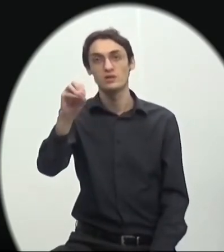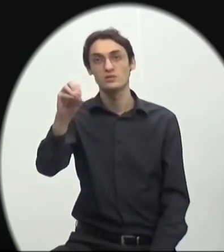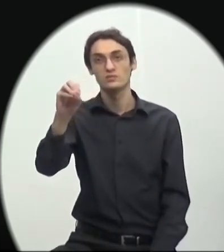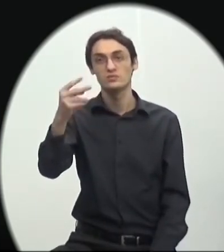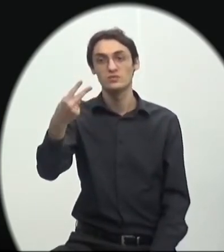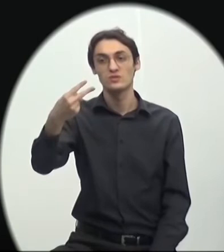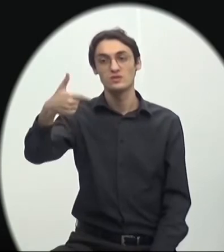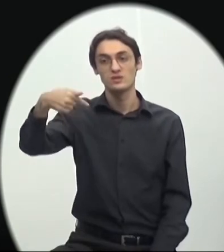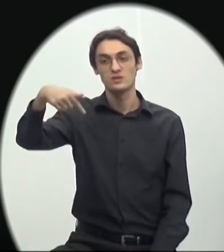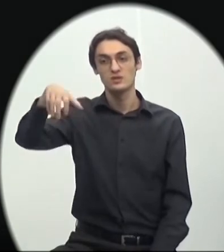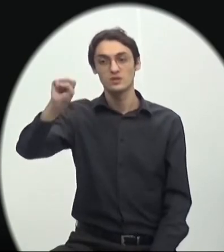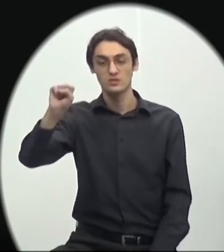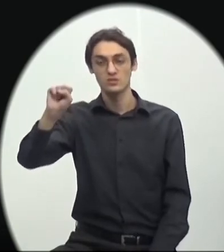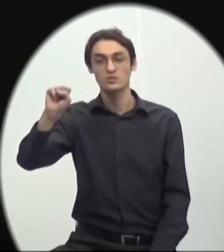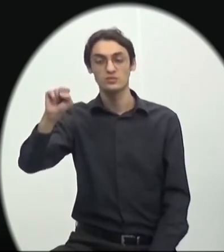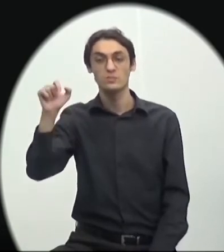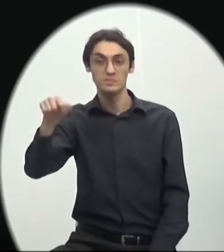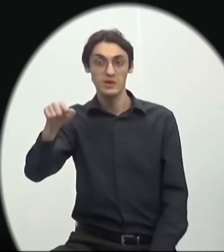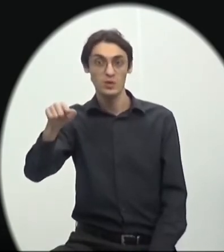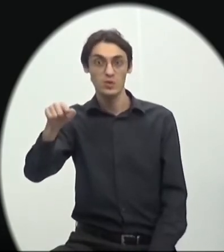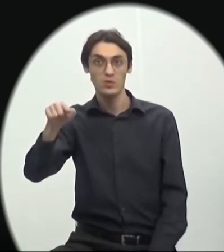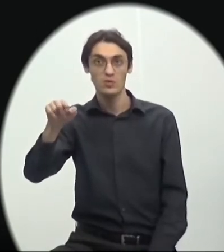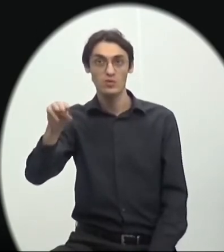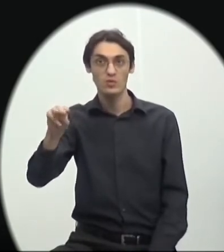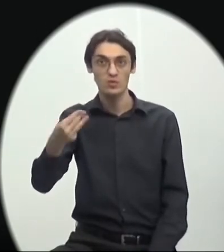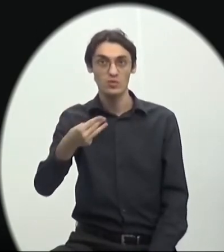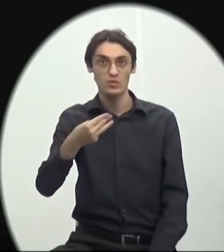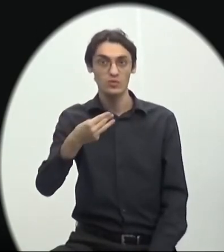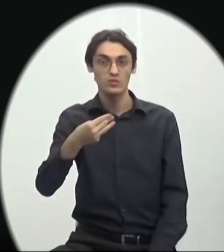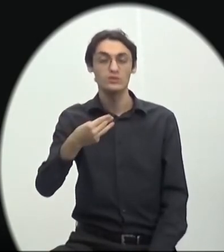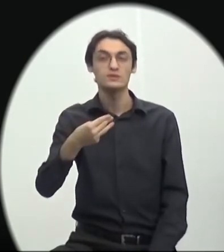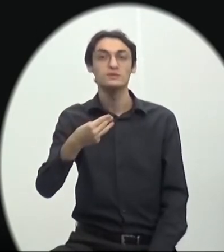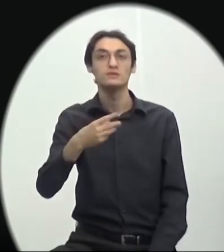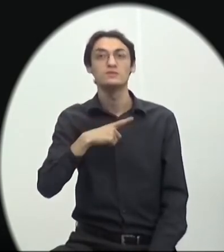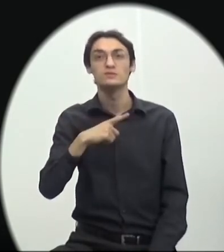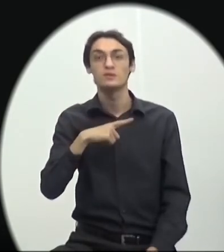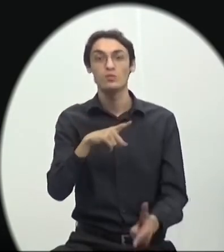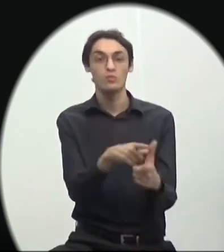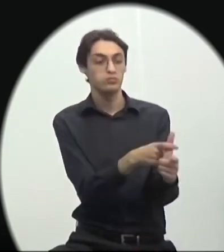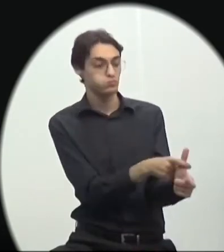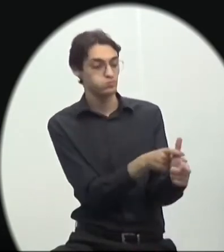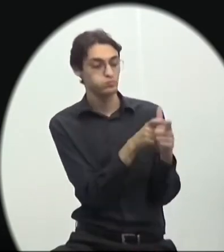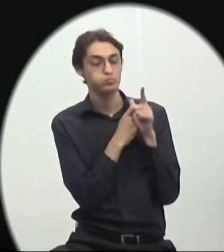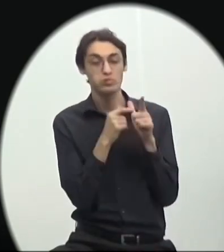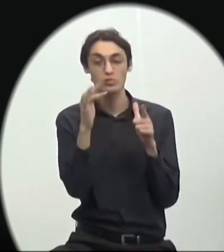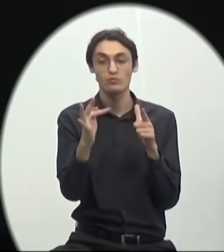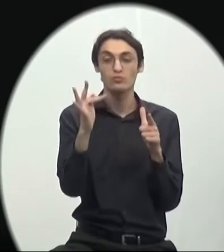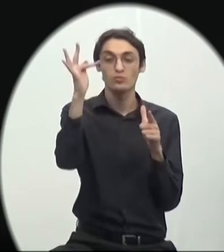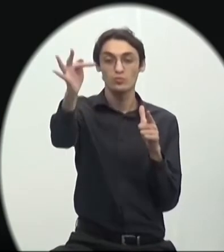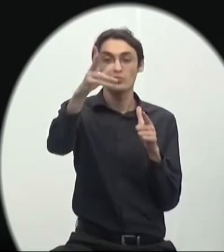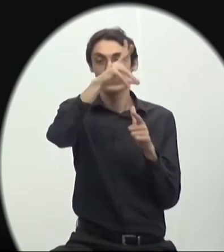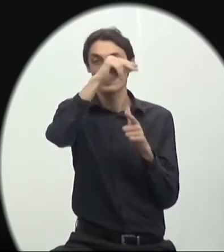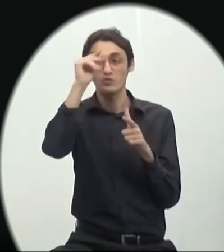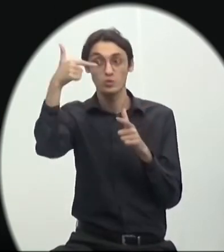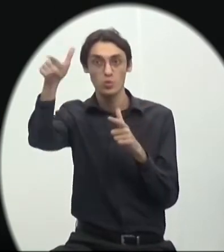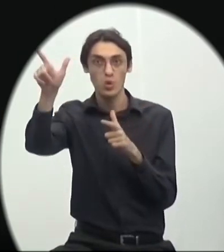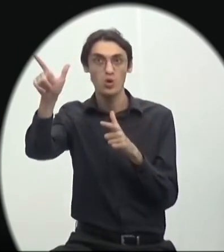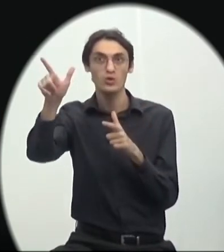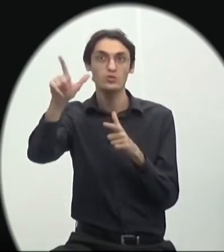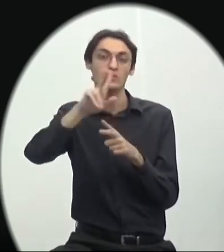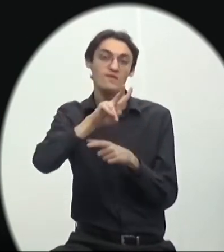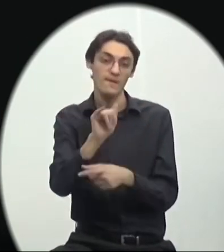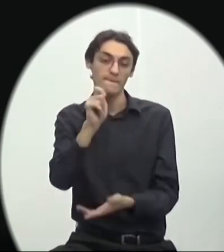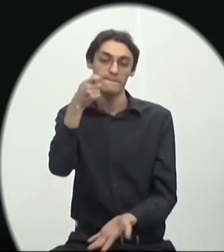1.278 bilhão, a gente vai ter exatamente a capacidade do endividamento que o futuro prefeito vai